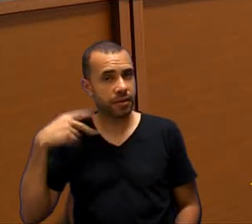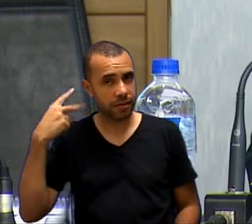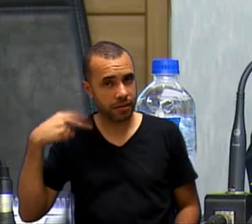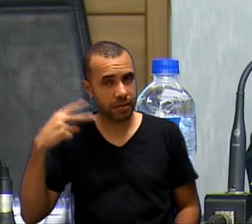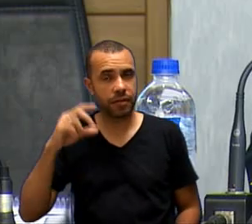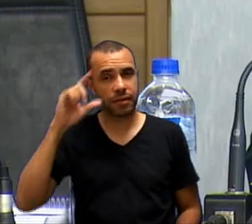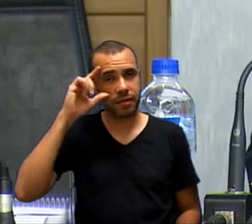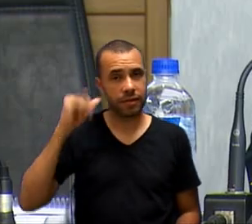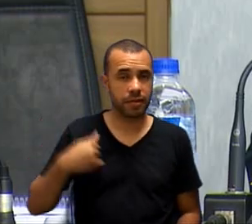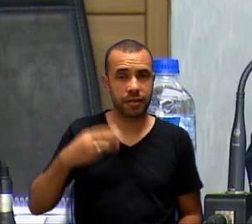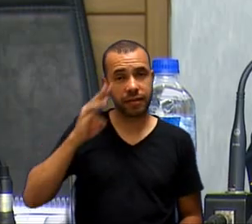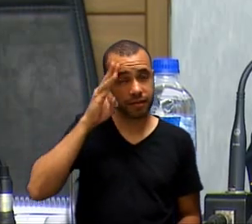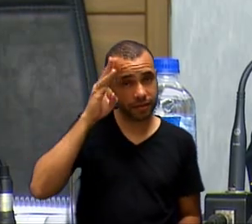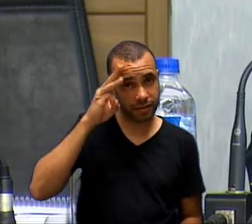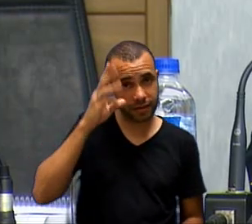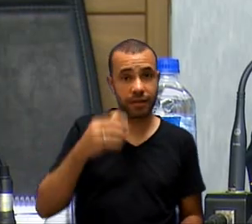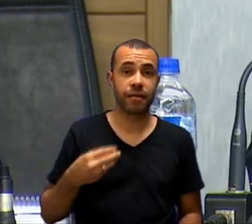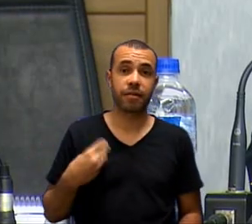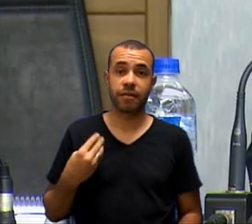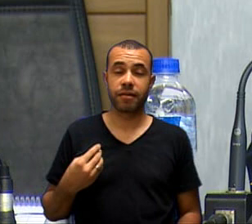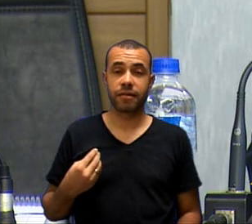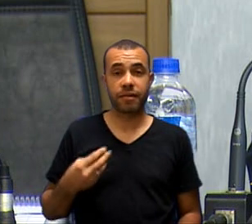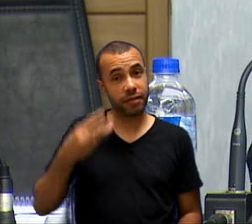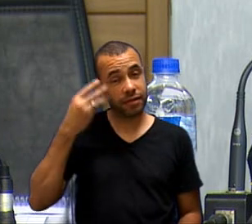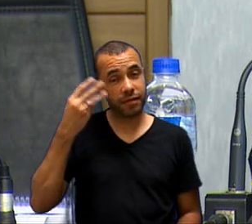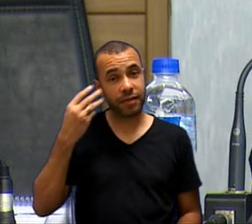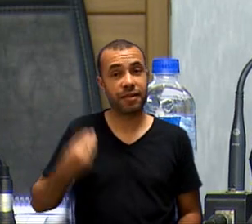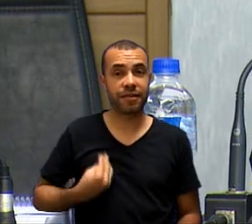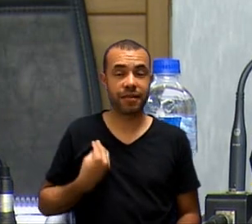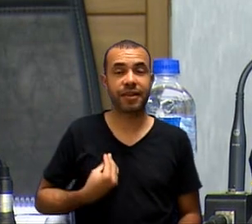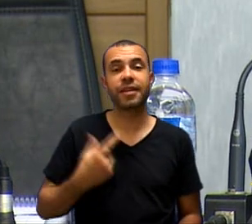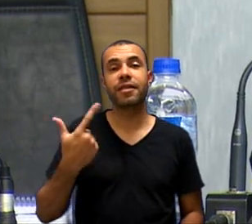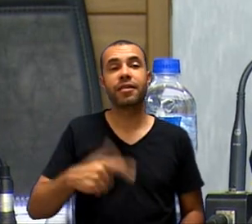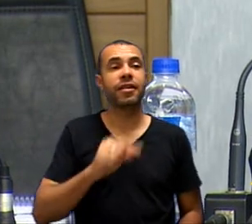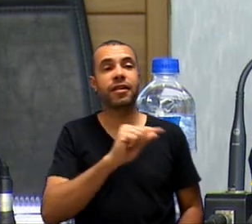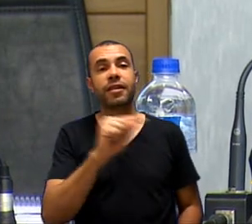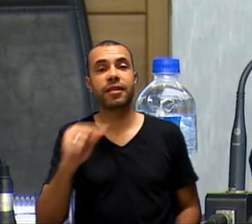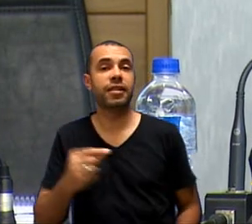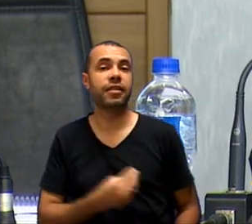vereador Iara, pela presença, os demais secretários que já estão aqui,